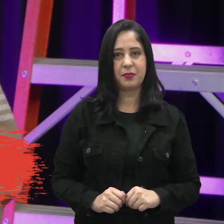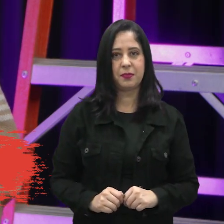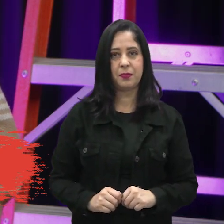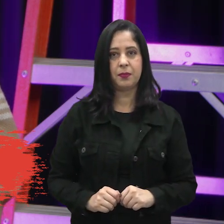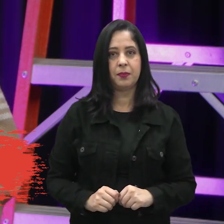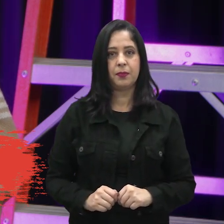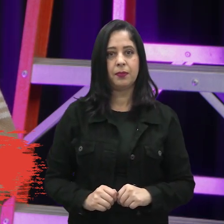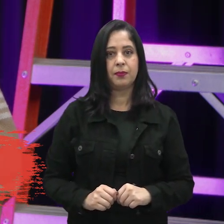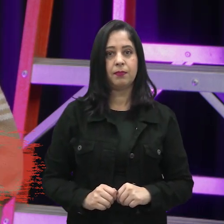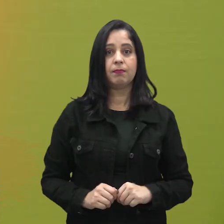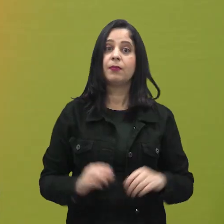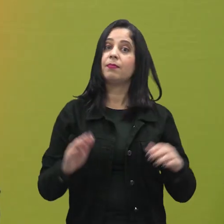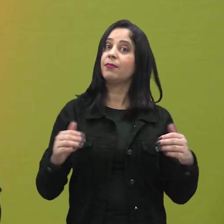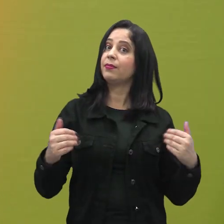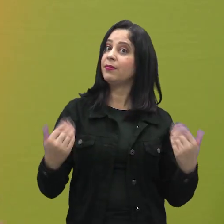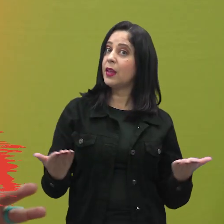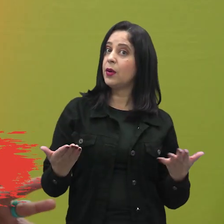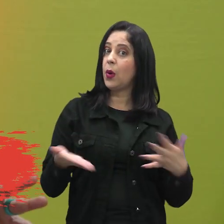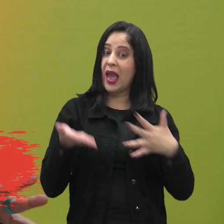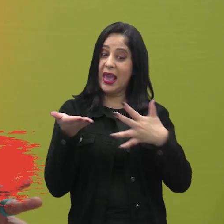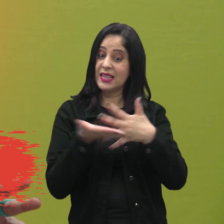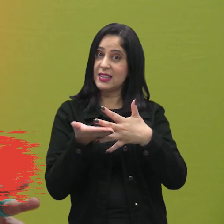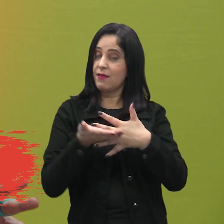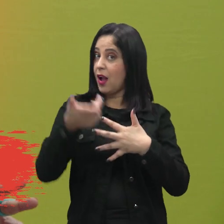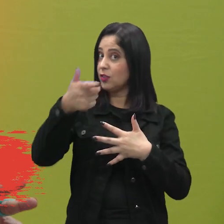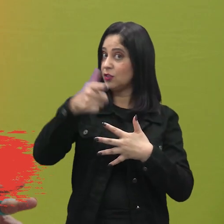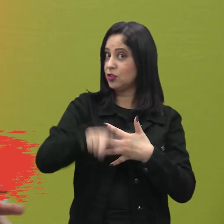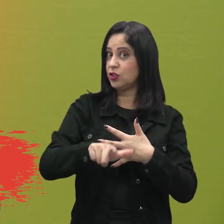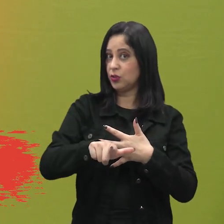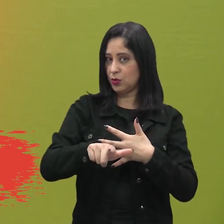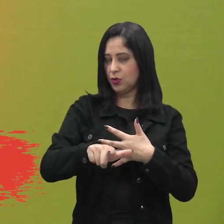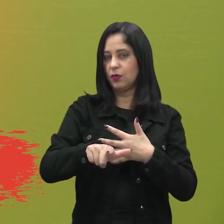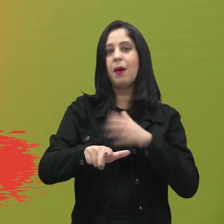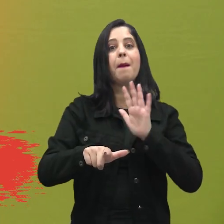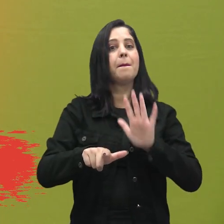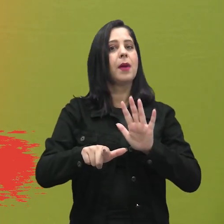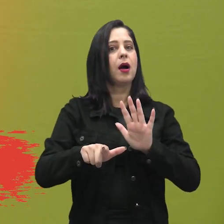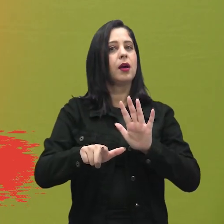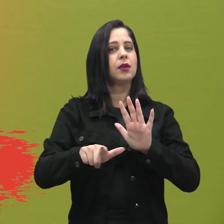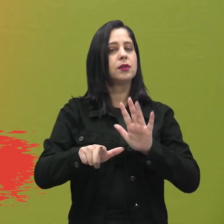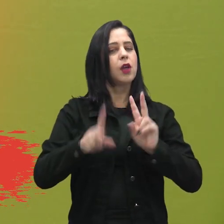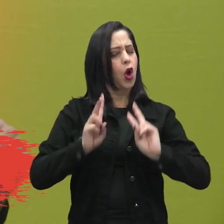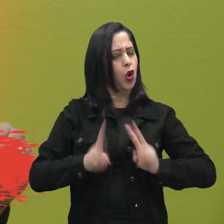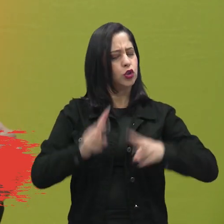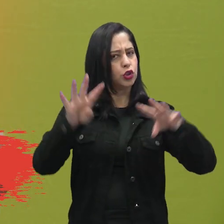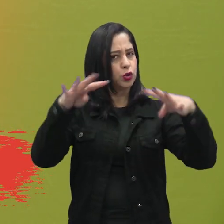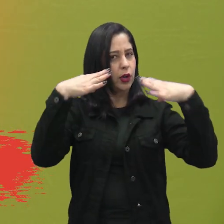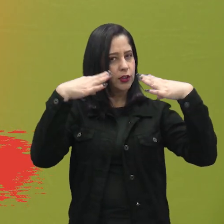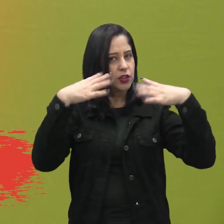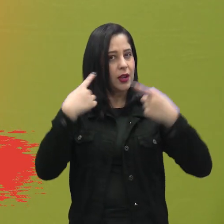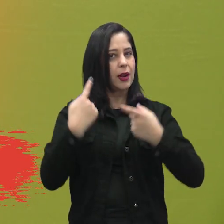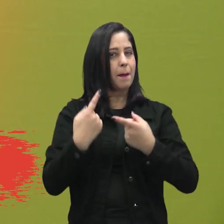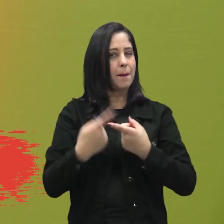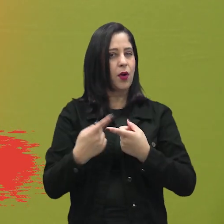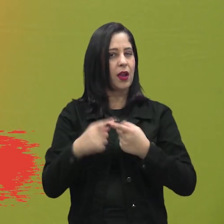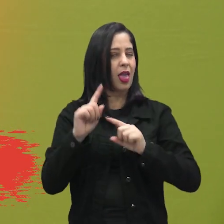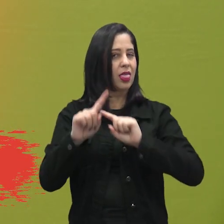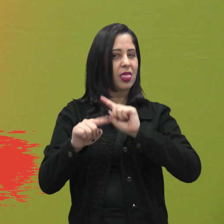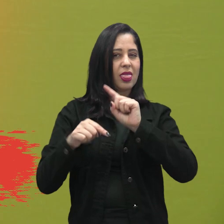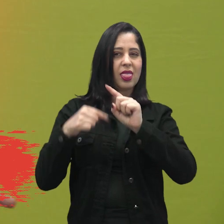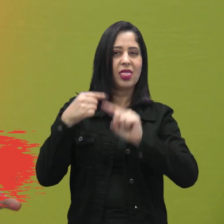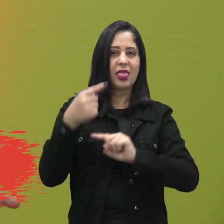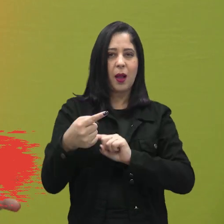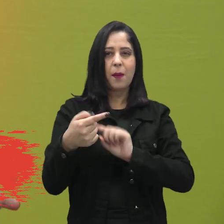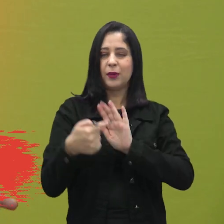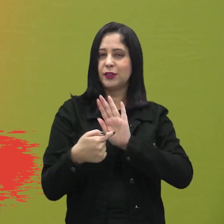memorial.org.br. Bom, galera, a gente vai fazer aí mais uma pausa por aqui, mas continua com a gente porque tem mais,